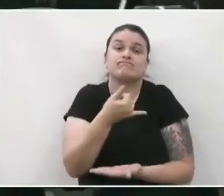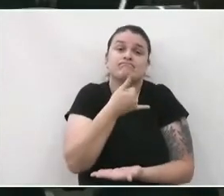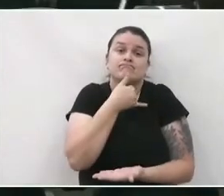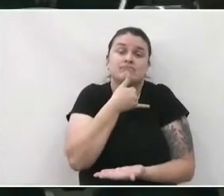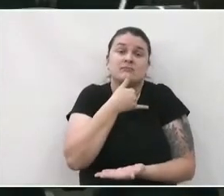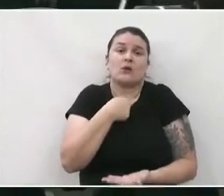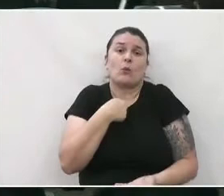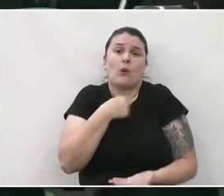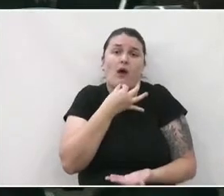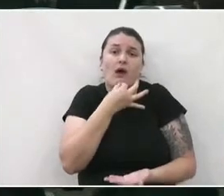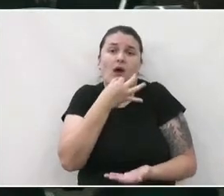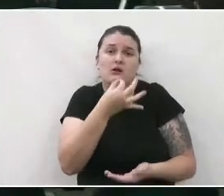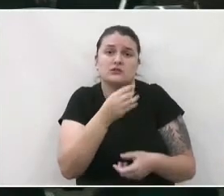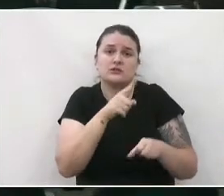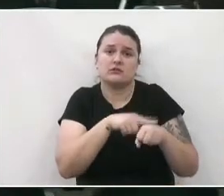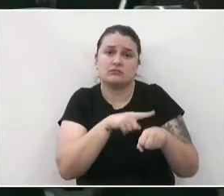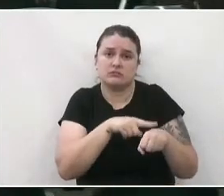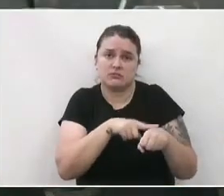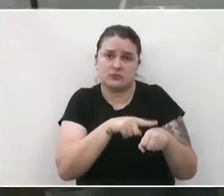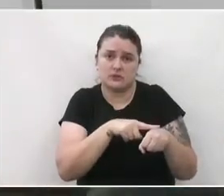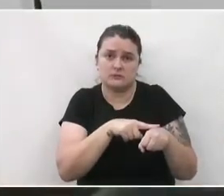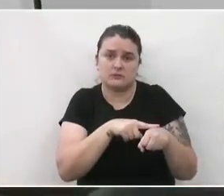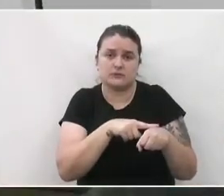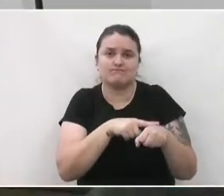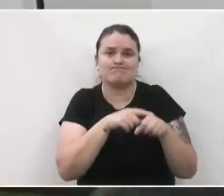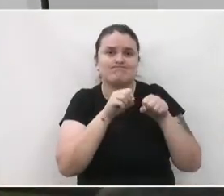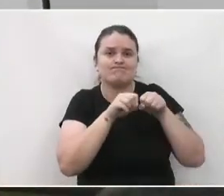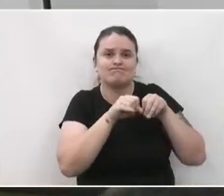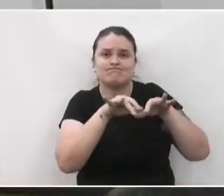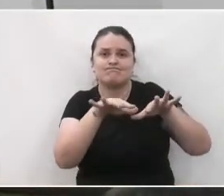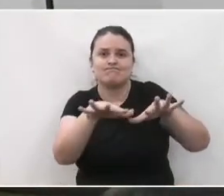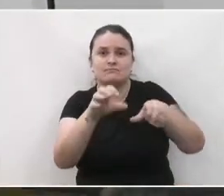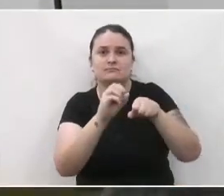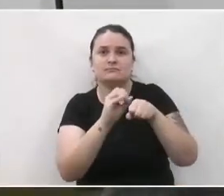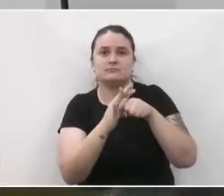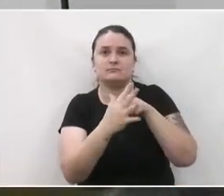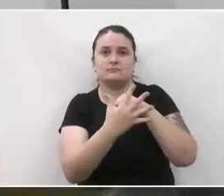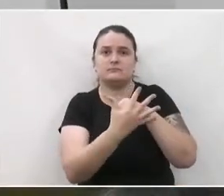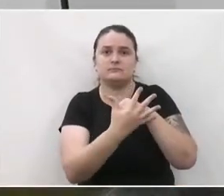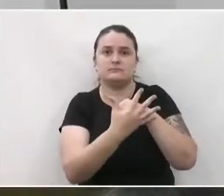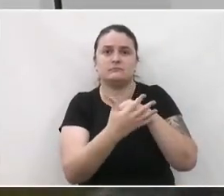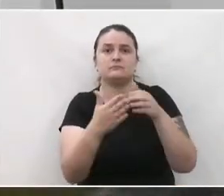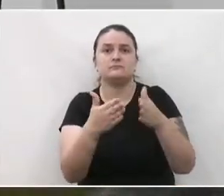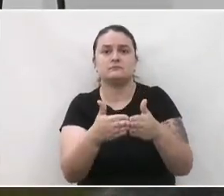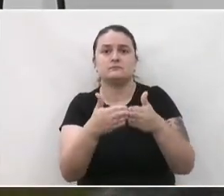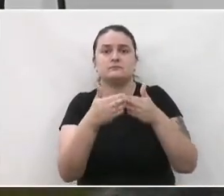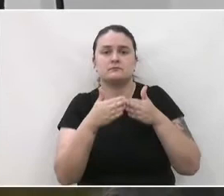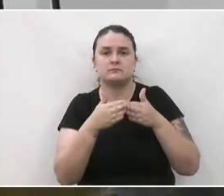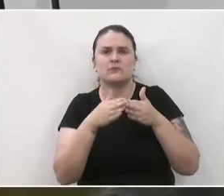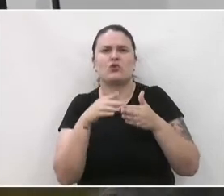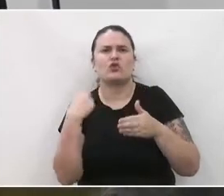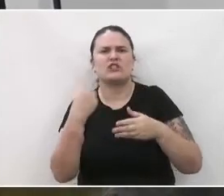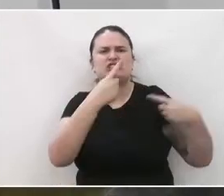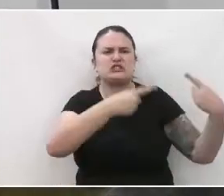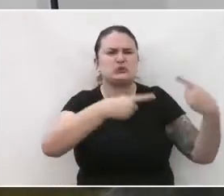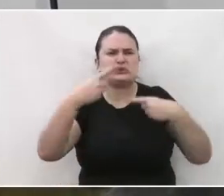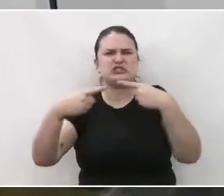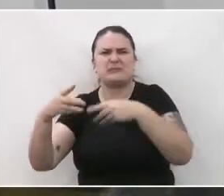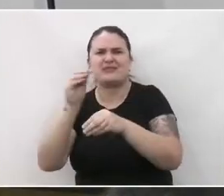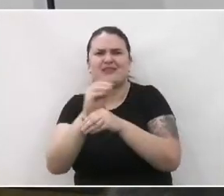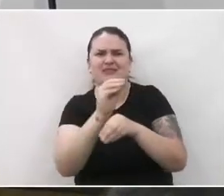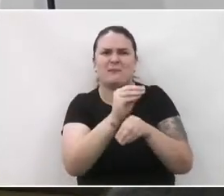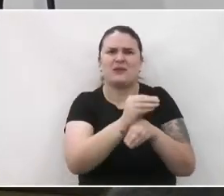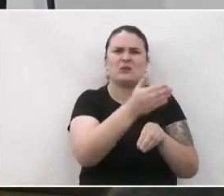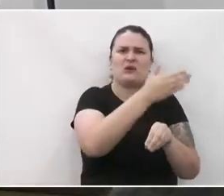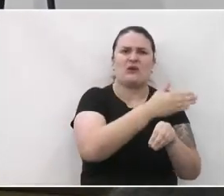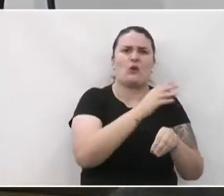Infelizmente, eu acho que o momento hoje que nós estamos da pandemia não pede mais que nós ficamos discutindo o tratamento precoce ou